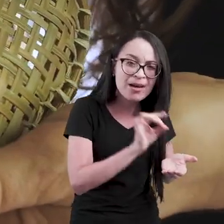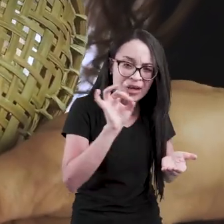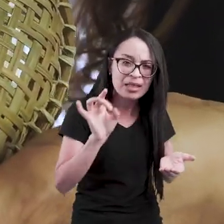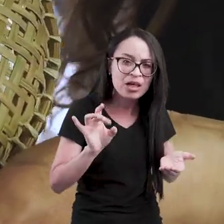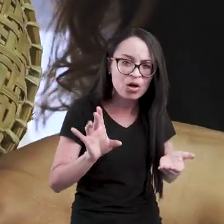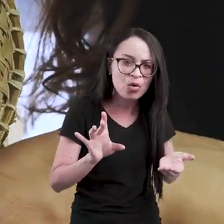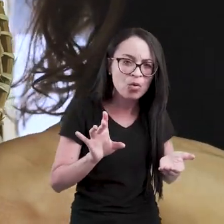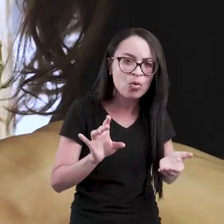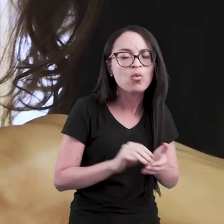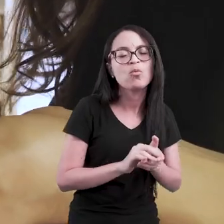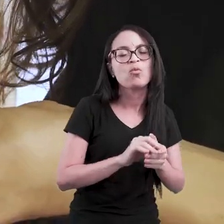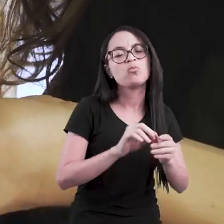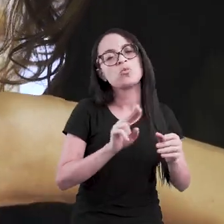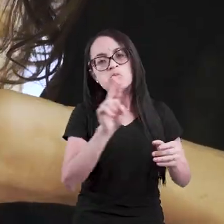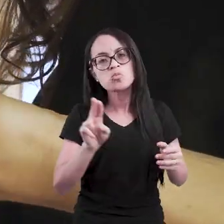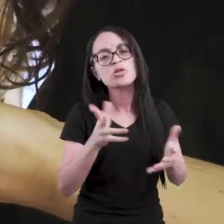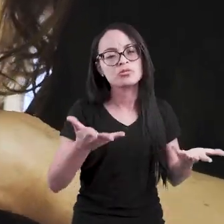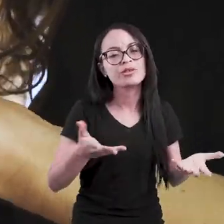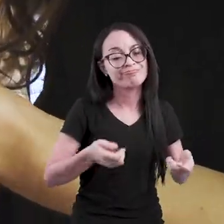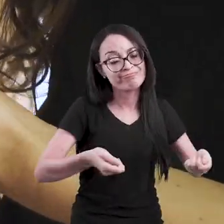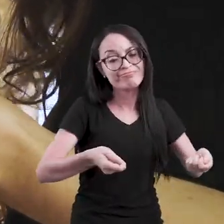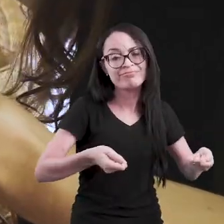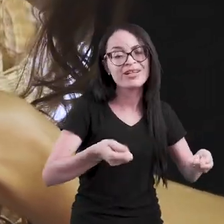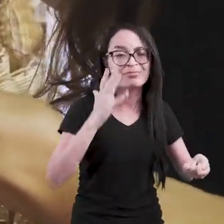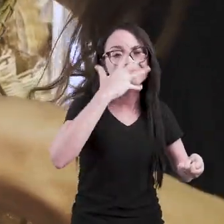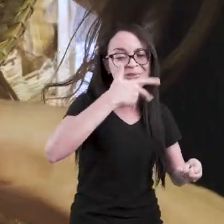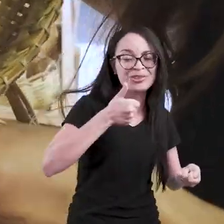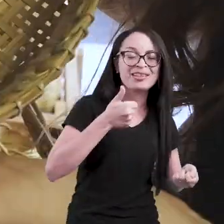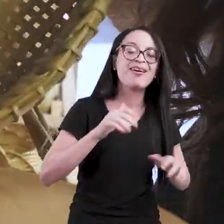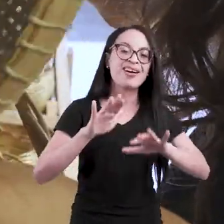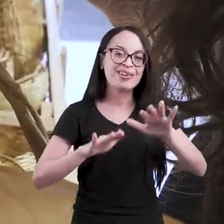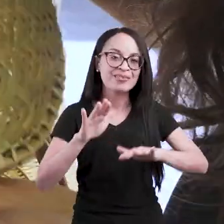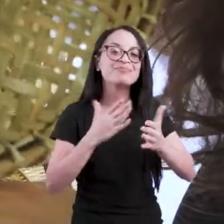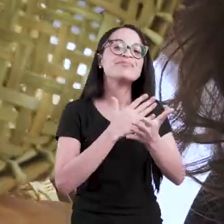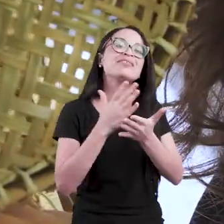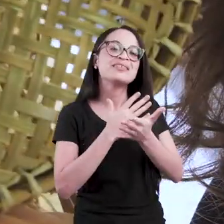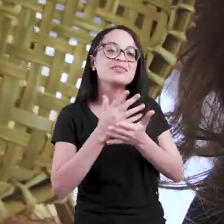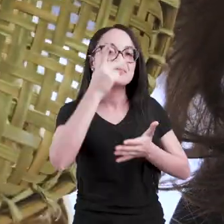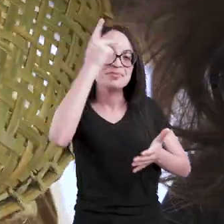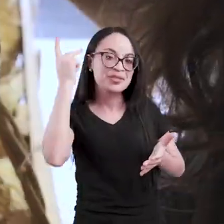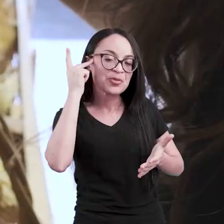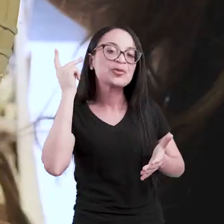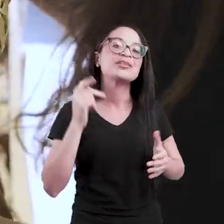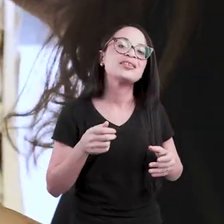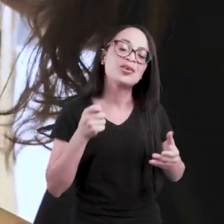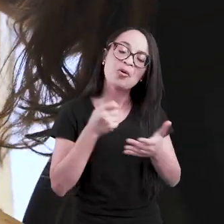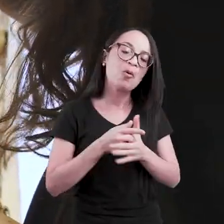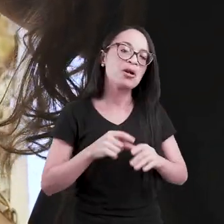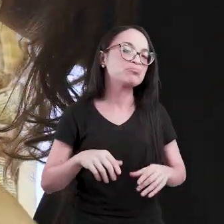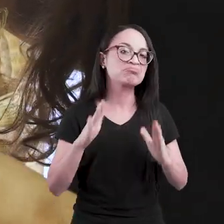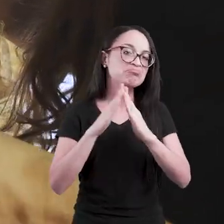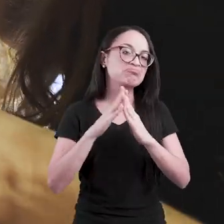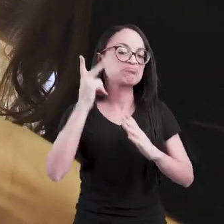sua finalidade, né? É, tá aí, é um produto bonito também, tem gente que usa para decoração na casa.